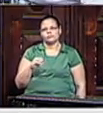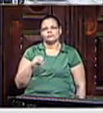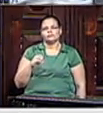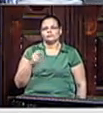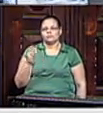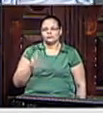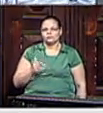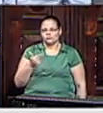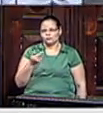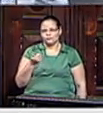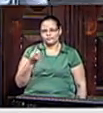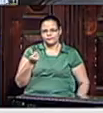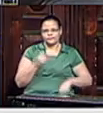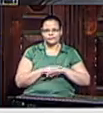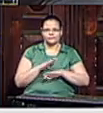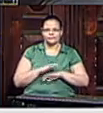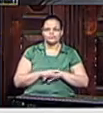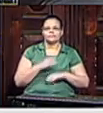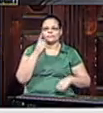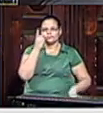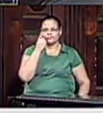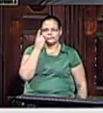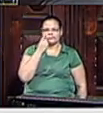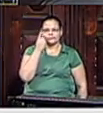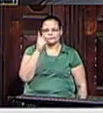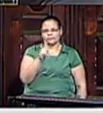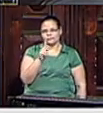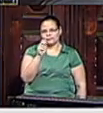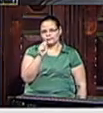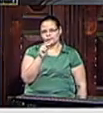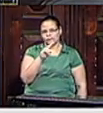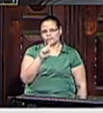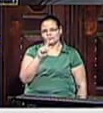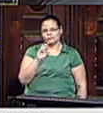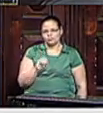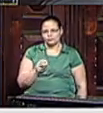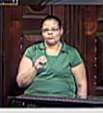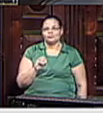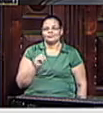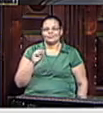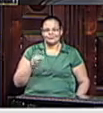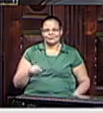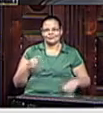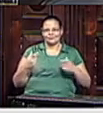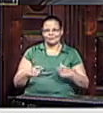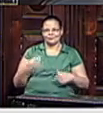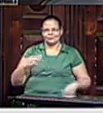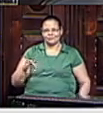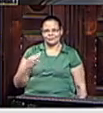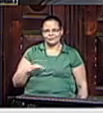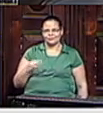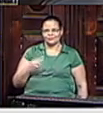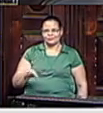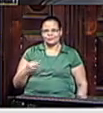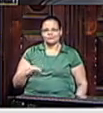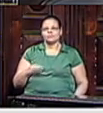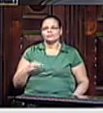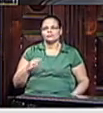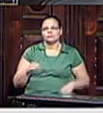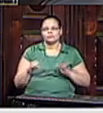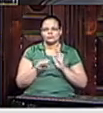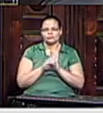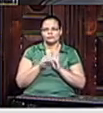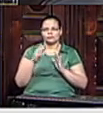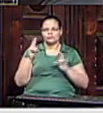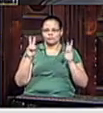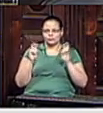autoria do deputado Paulo Ramos, que declara o município de Teresópolis capital estadual do montanhismo. Pareceres das comissões de Constituição e Justiça pela constitucionalidade